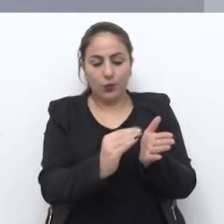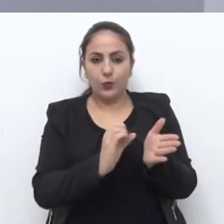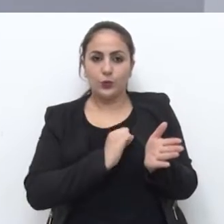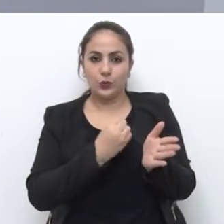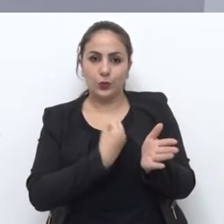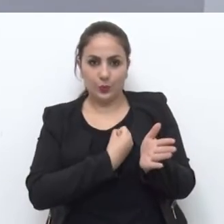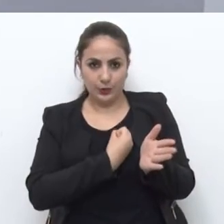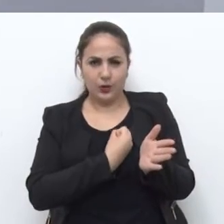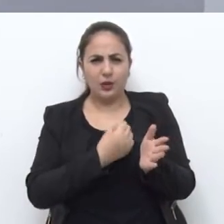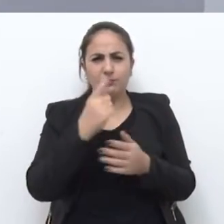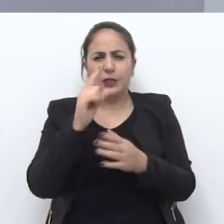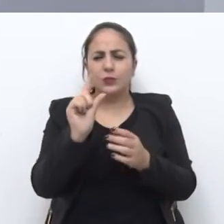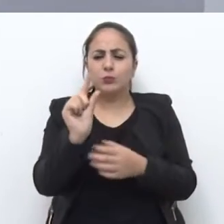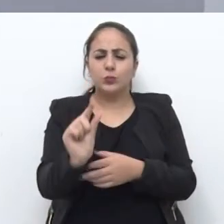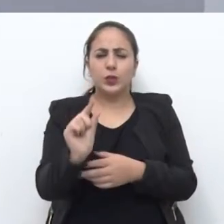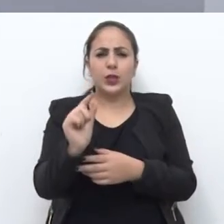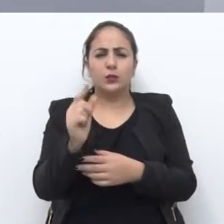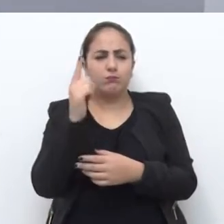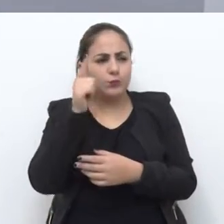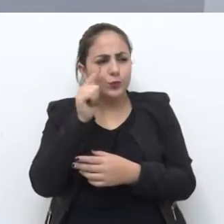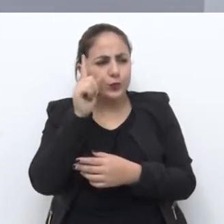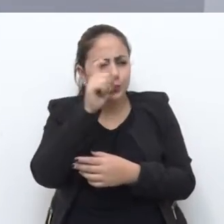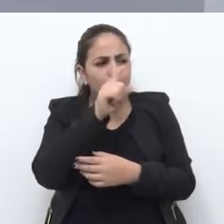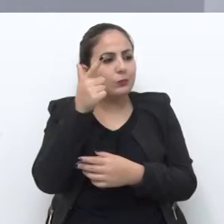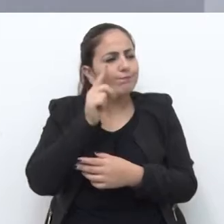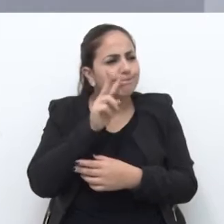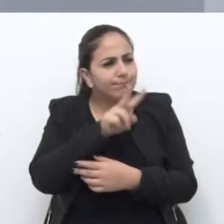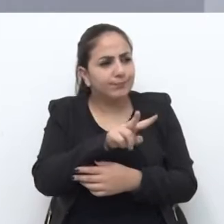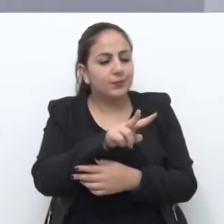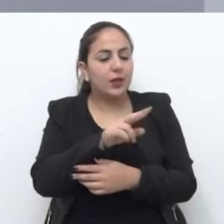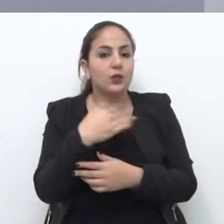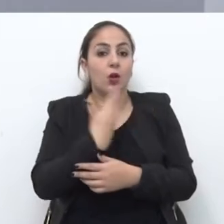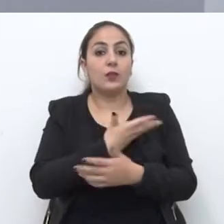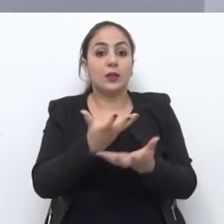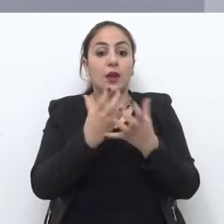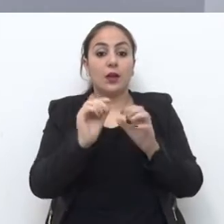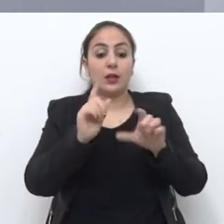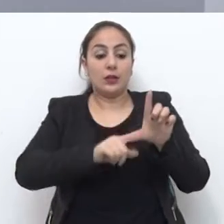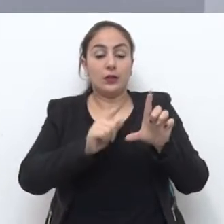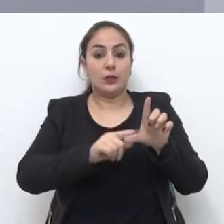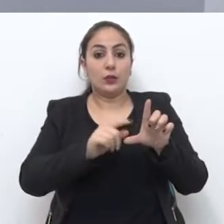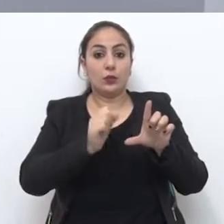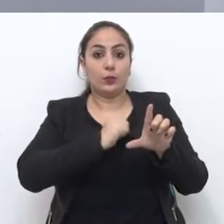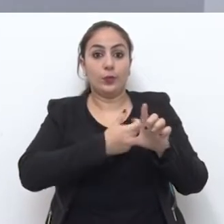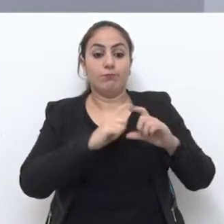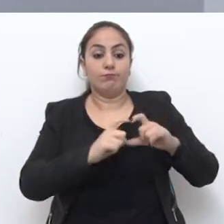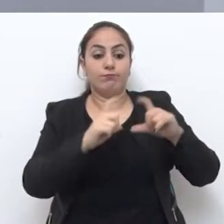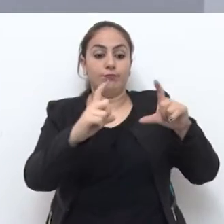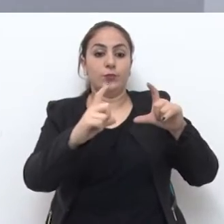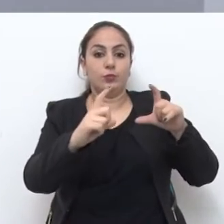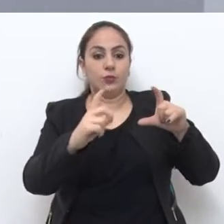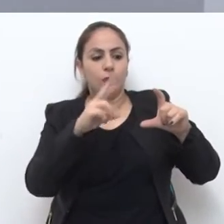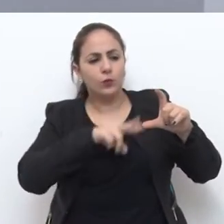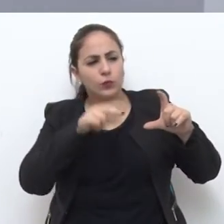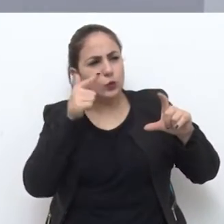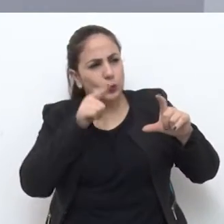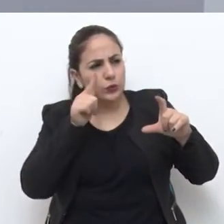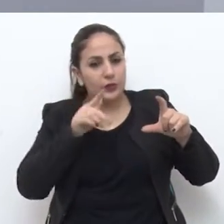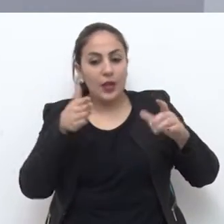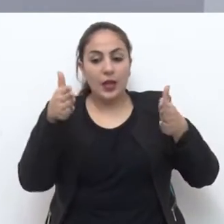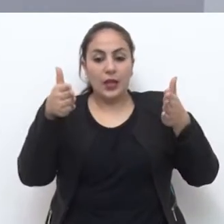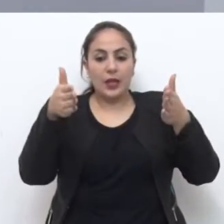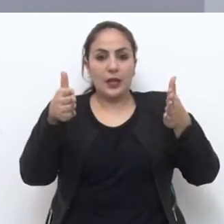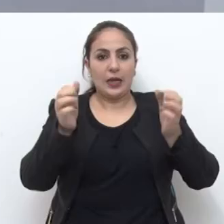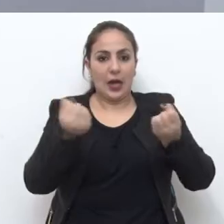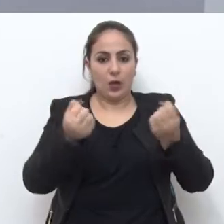pequeno e difícil de visibilidade. A gente quer tornar isso, seja colocado nas laterais, né, nas duas laterais, seja o número mais visível,